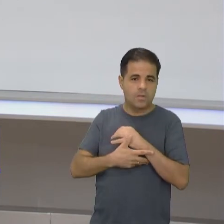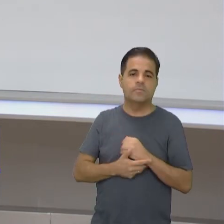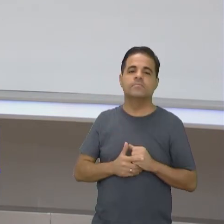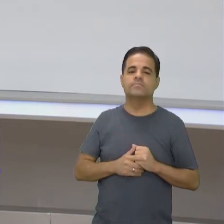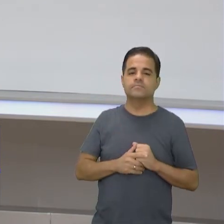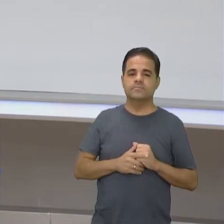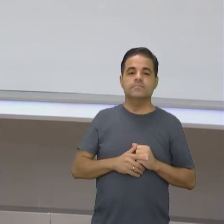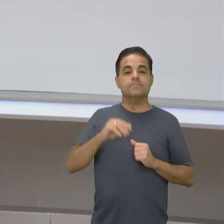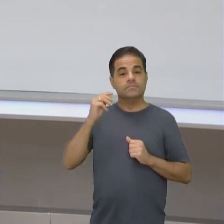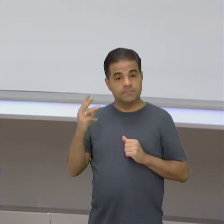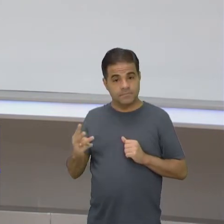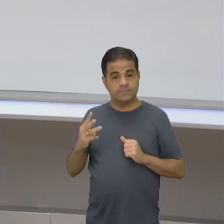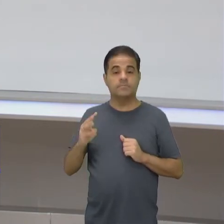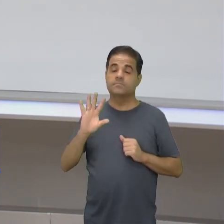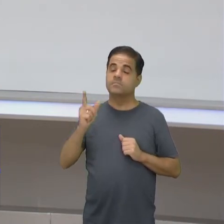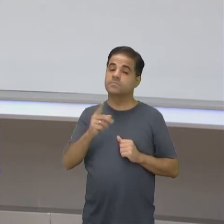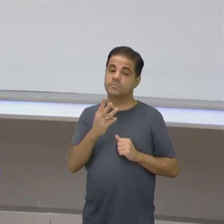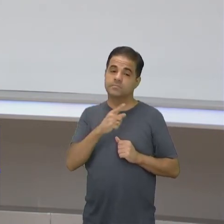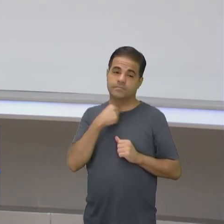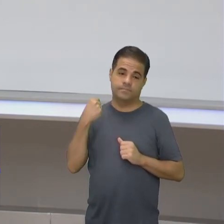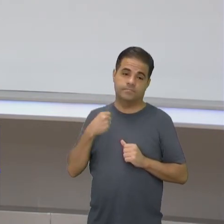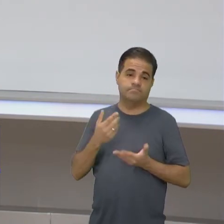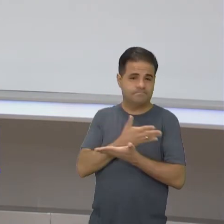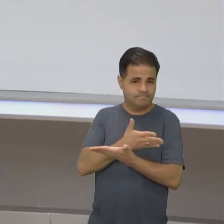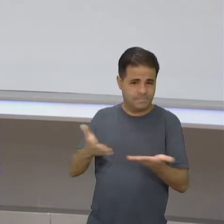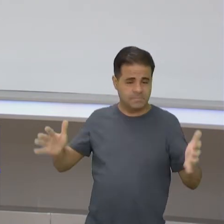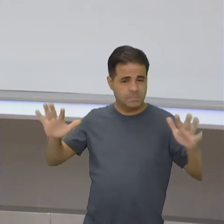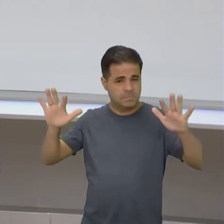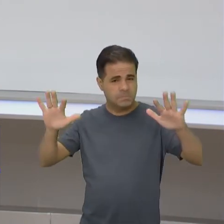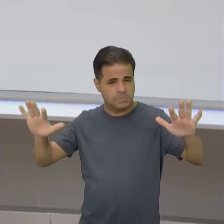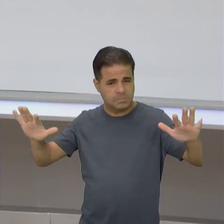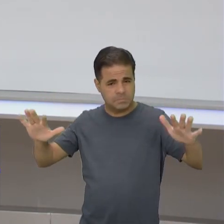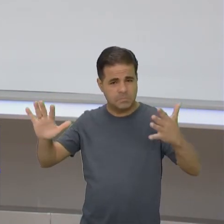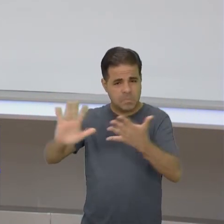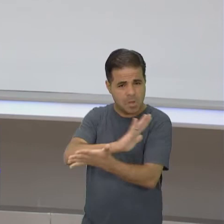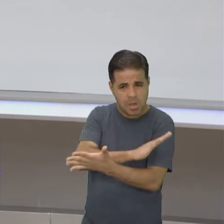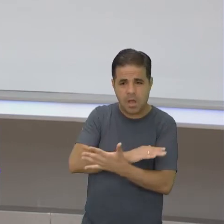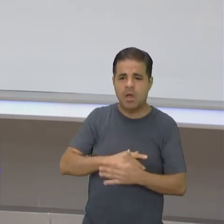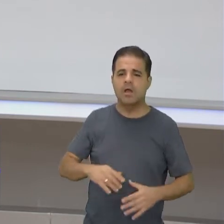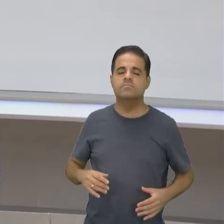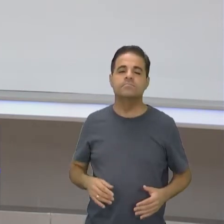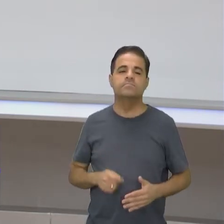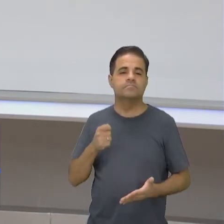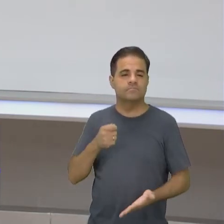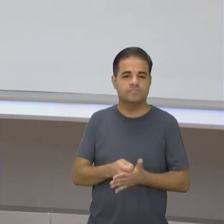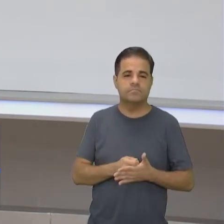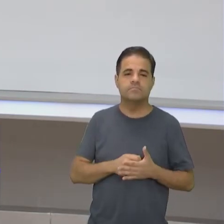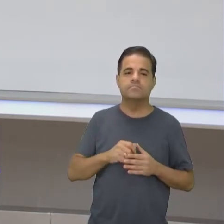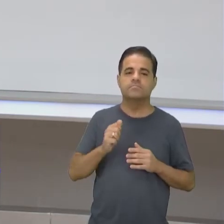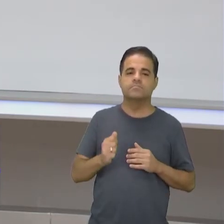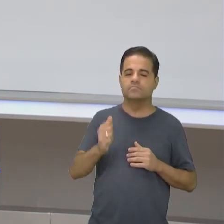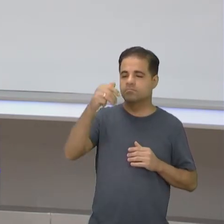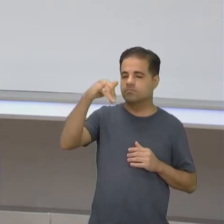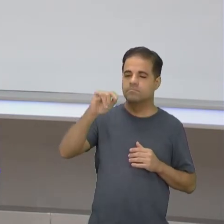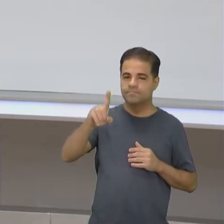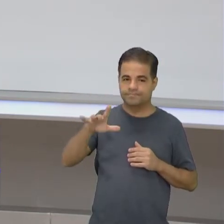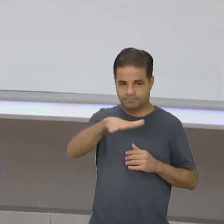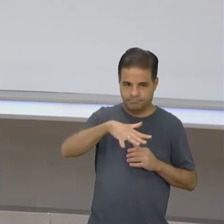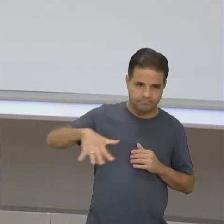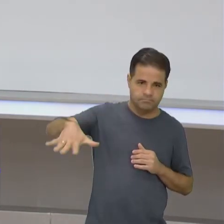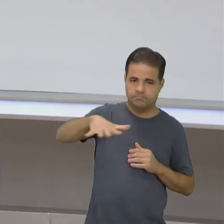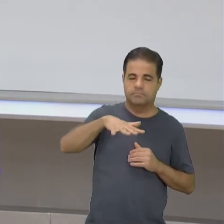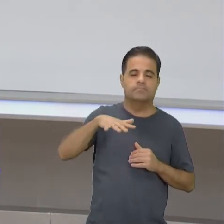Tonga, pelo menos 3 mortos em meio à destruição severa. Em meio está aqui, Amid. Em meio à destruição